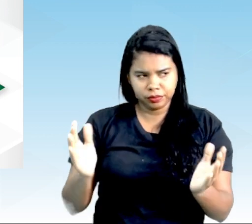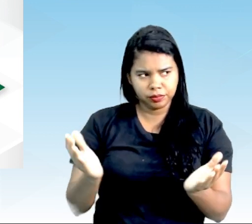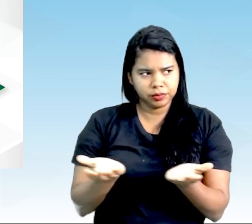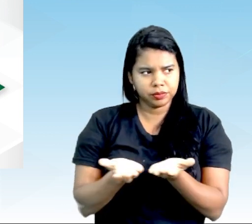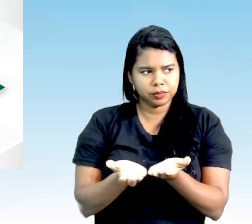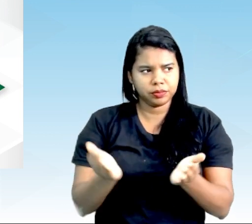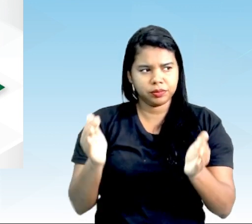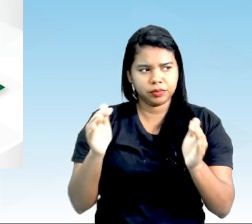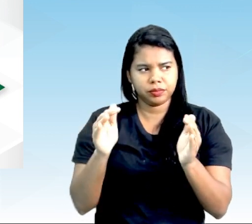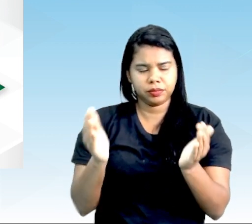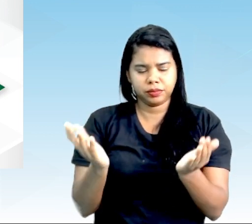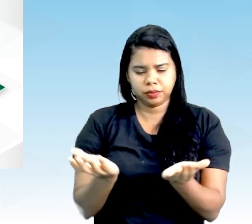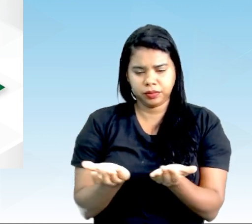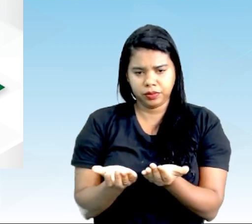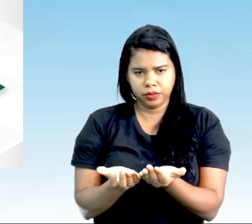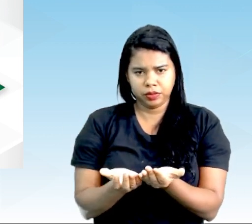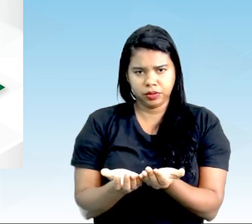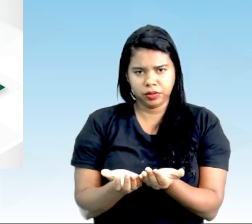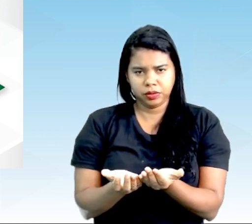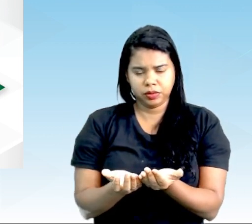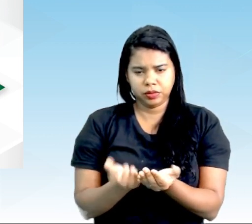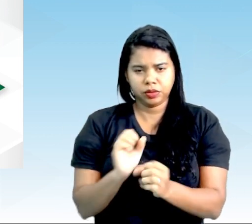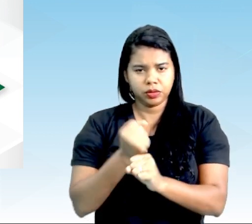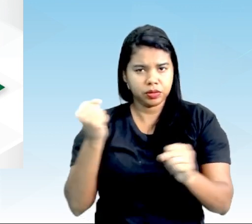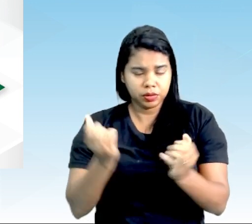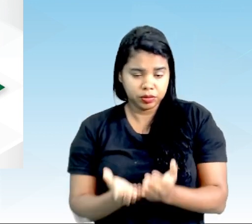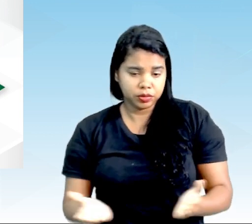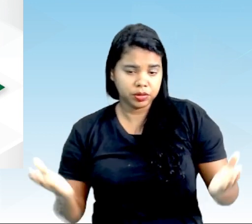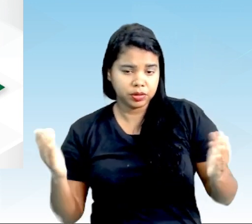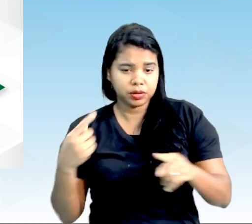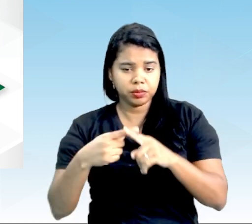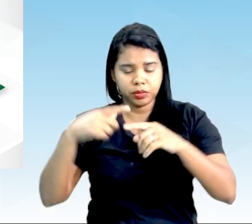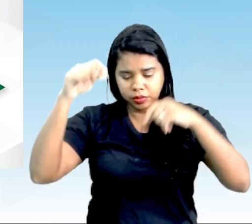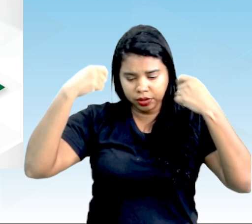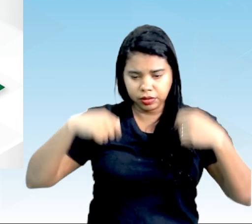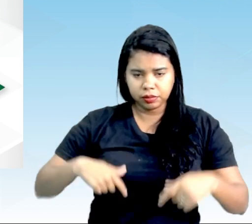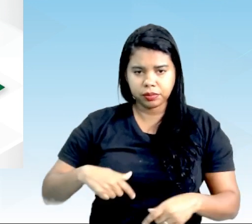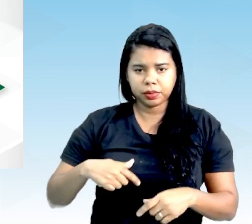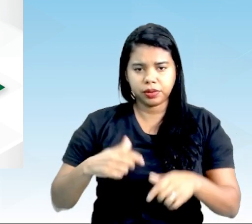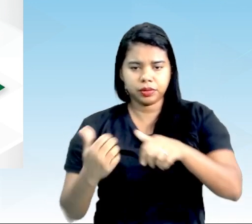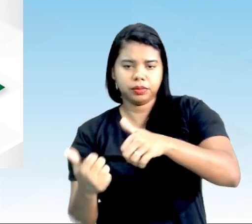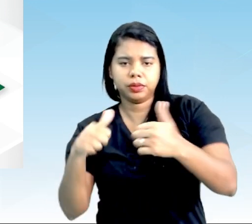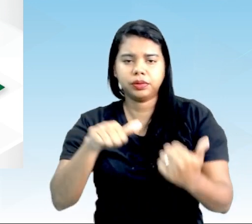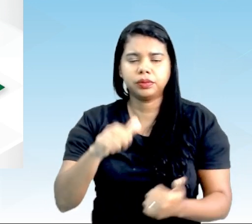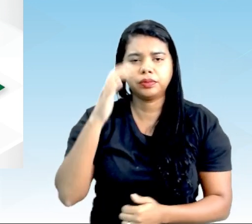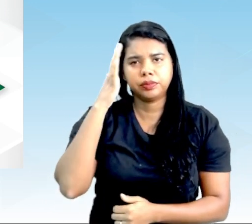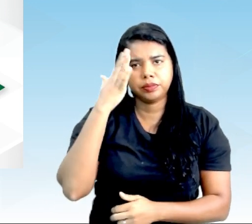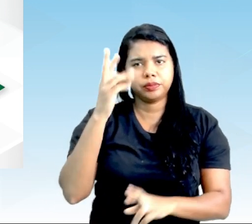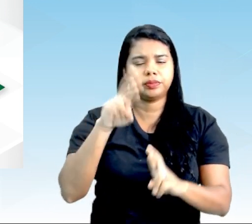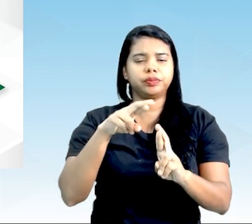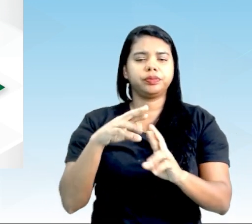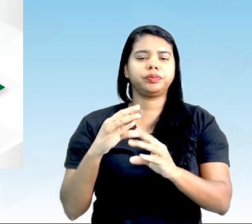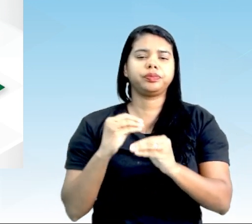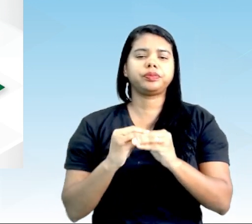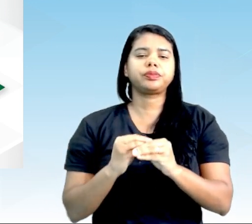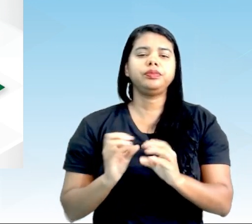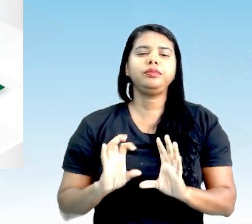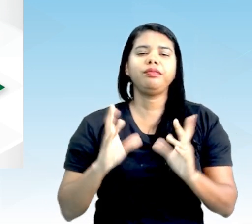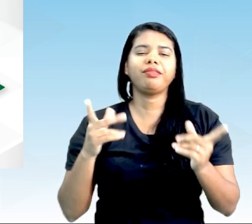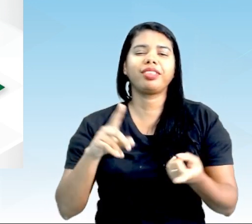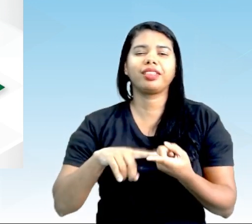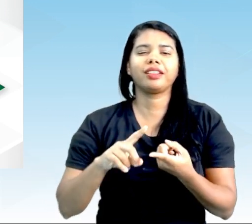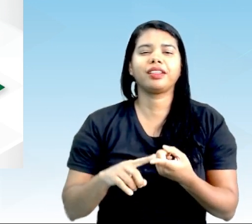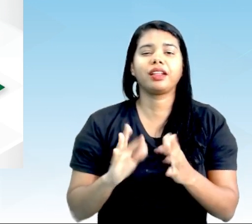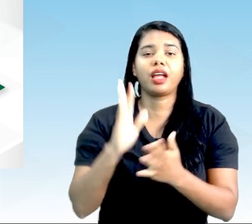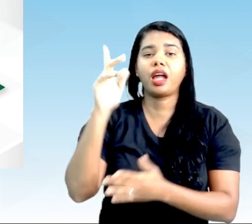falou redondo, tá? E aí também tinha a referência do valor de pi, tá? Muito bem marcado. E é claro que a